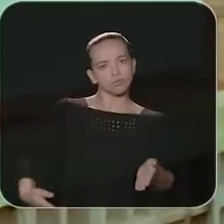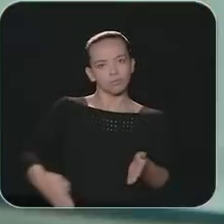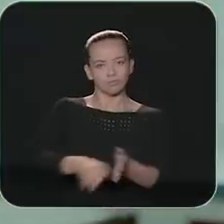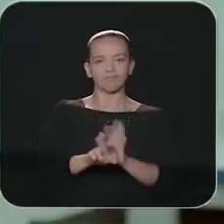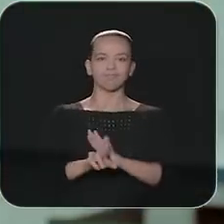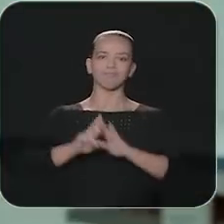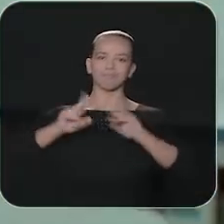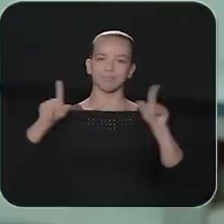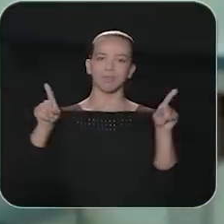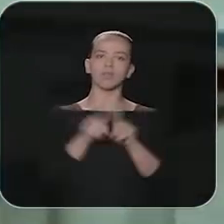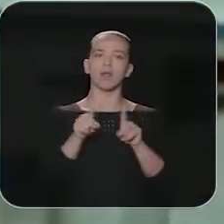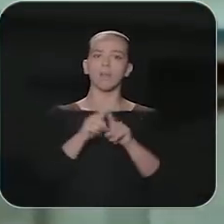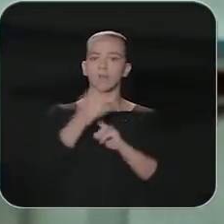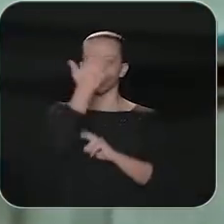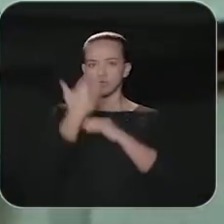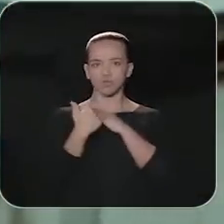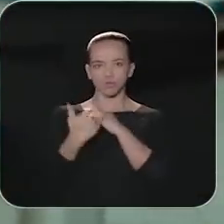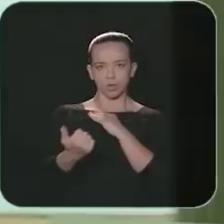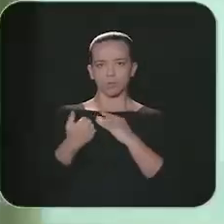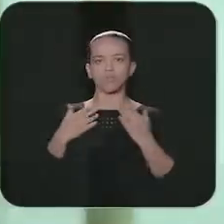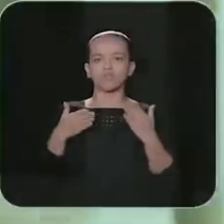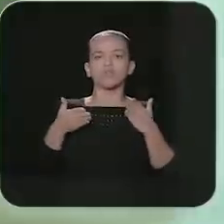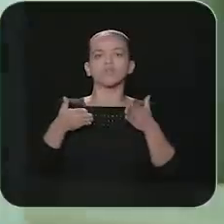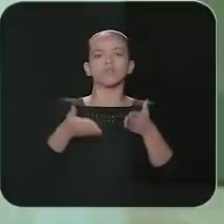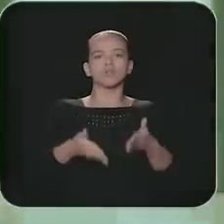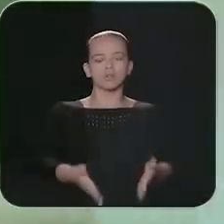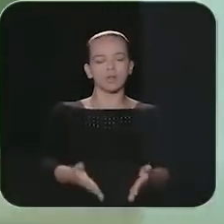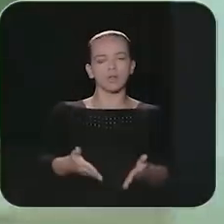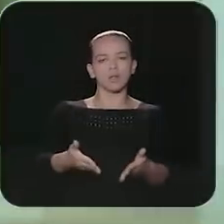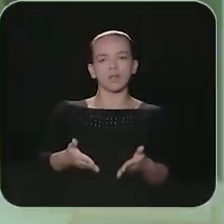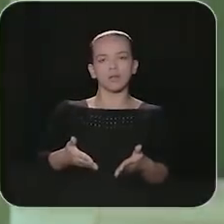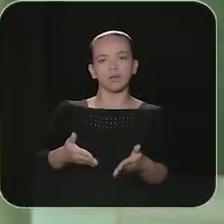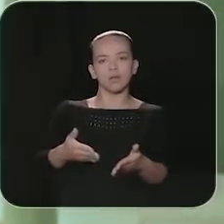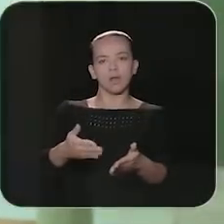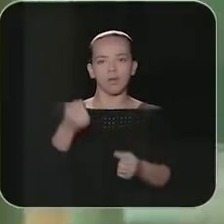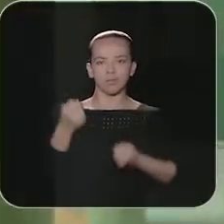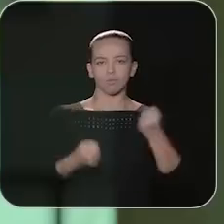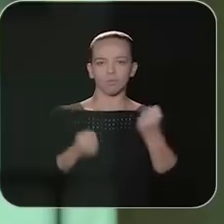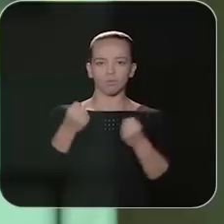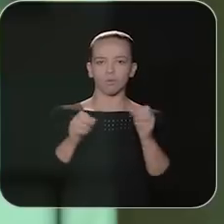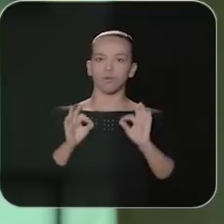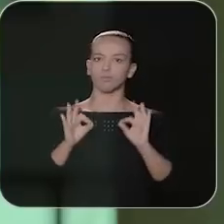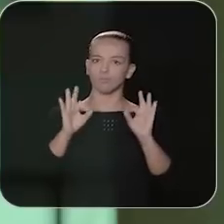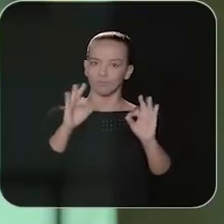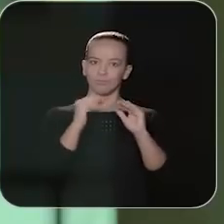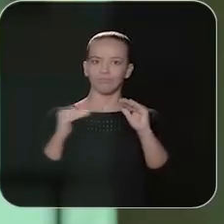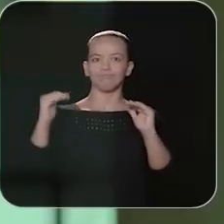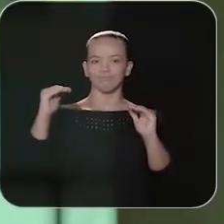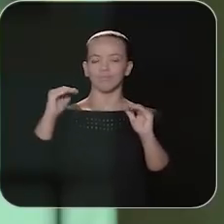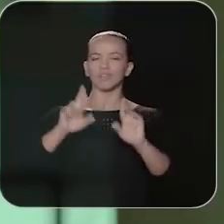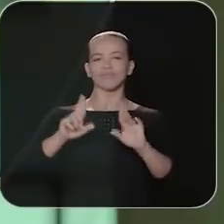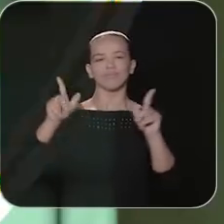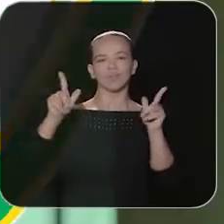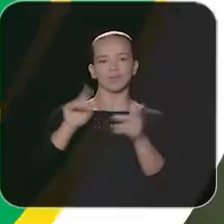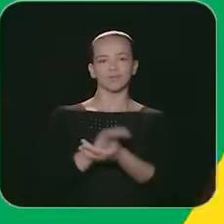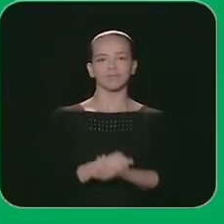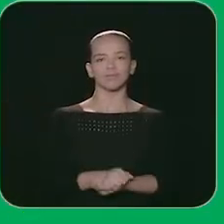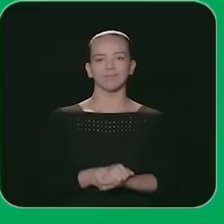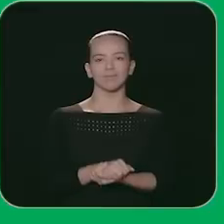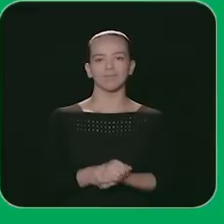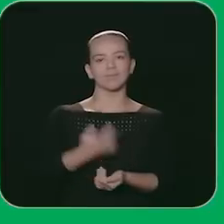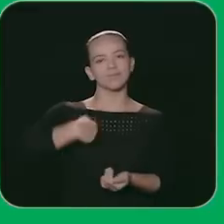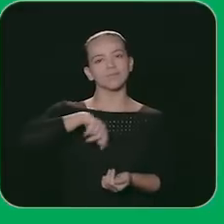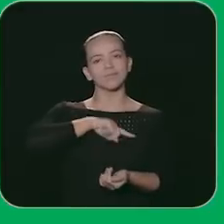Itacuru. Mesa nova, cadeira nova. Antes a escola não era assim, né? Agora mudou e tá bem legal.